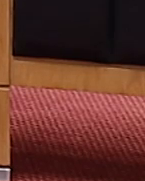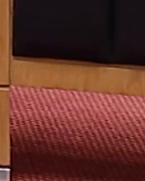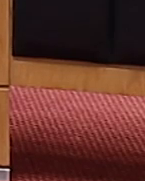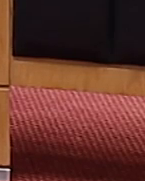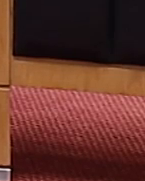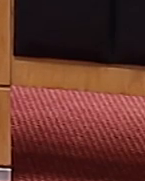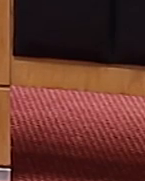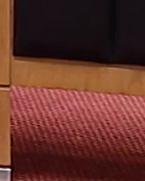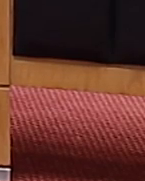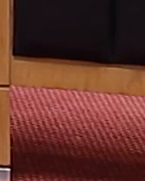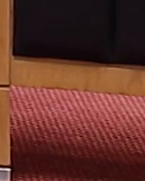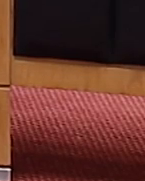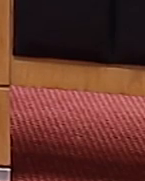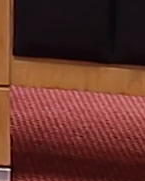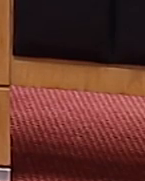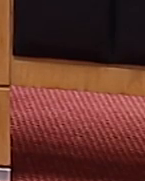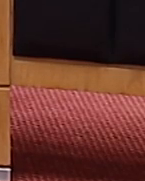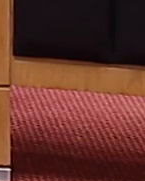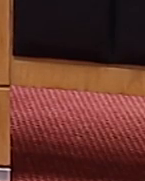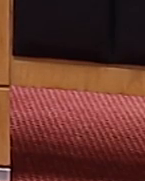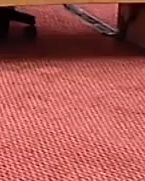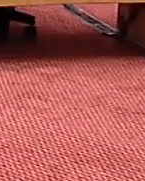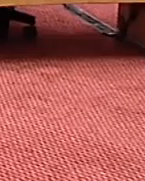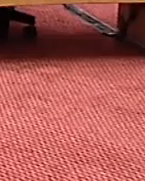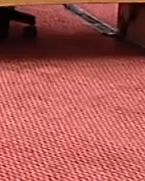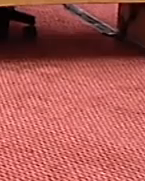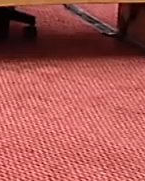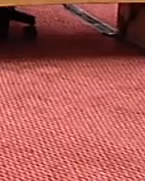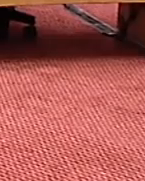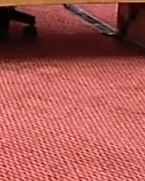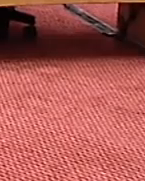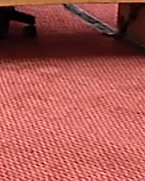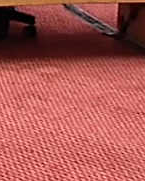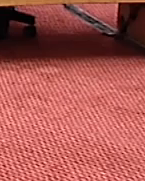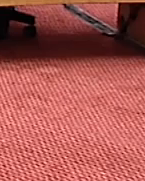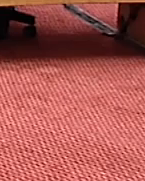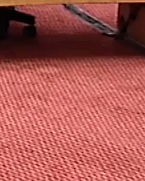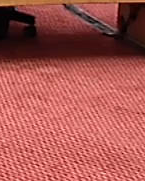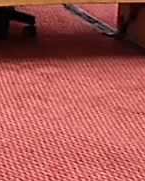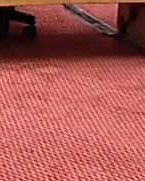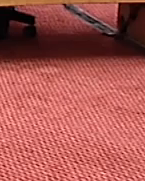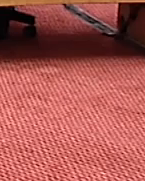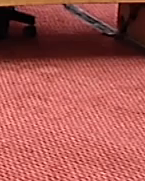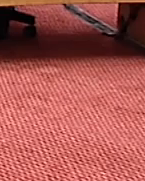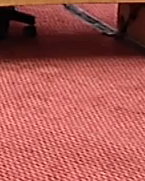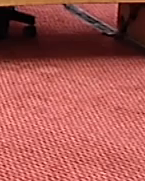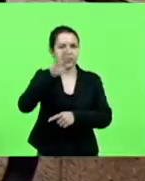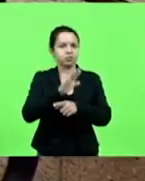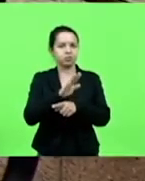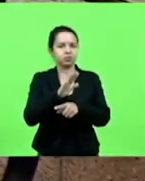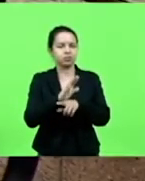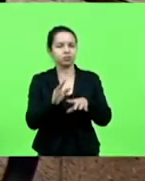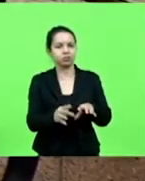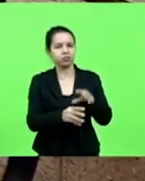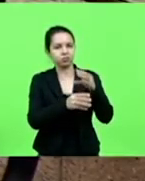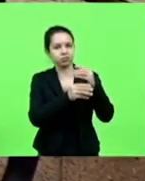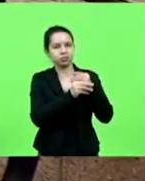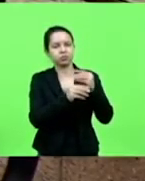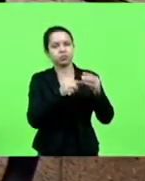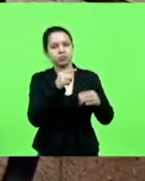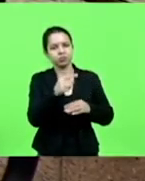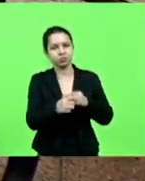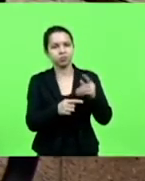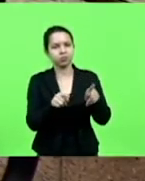equipamentos adaptados nos hospitais, já que uma expressiva parcela da população sofre do problema. Vai favorecer também